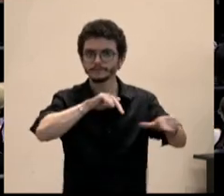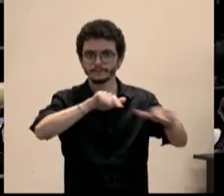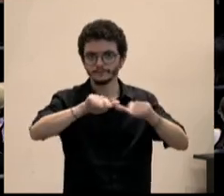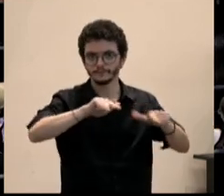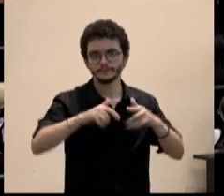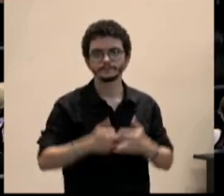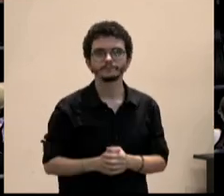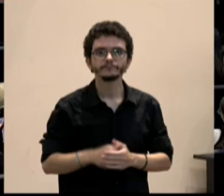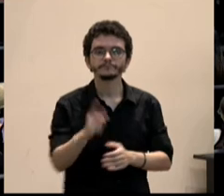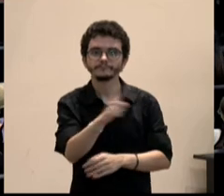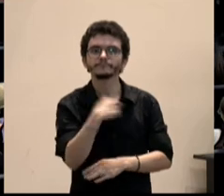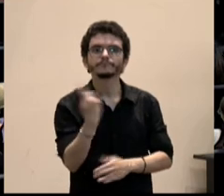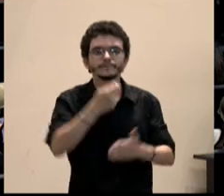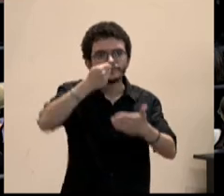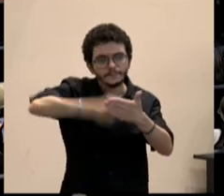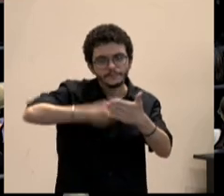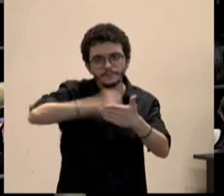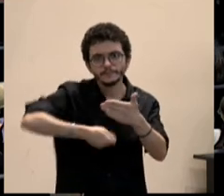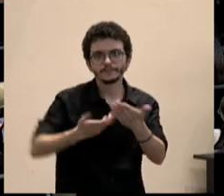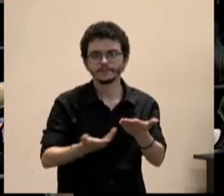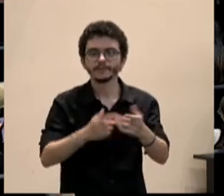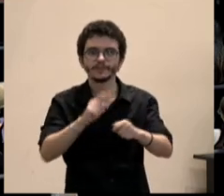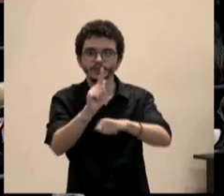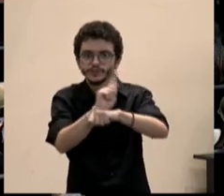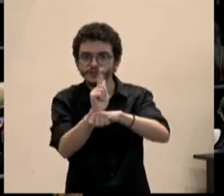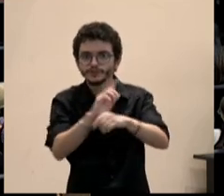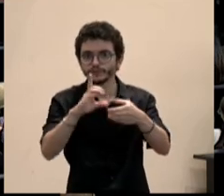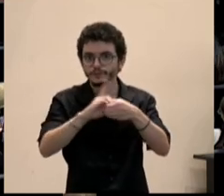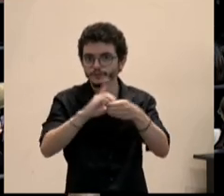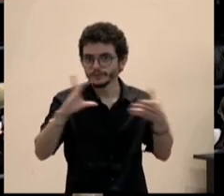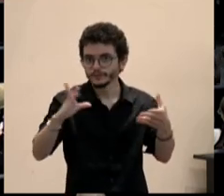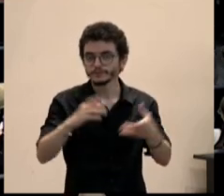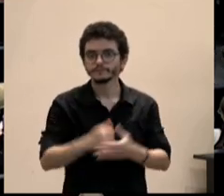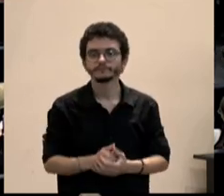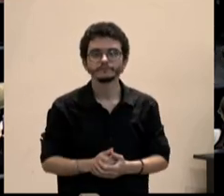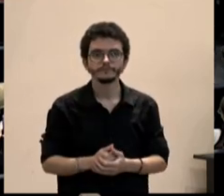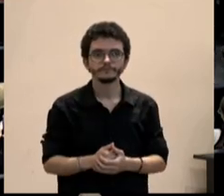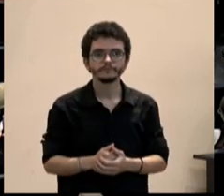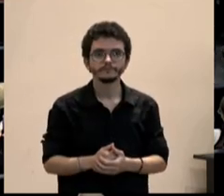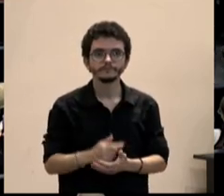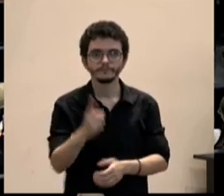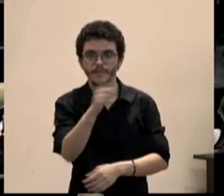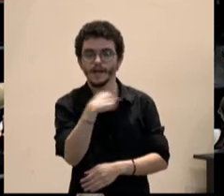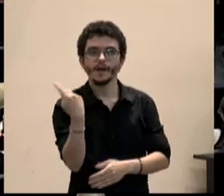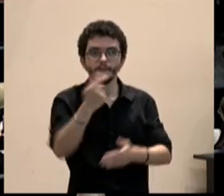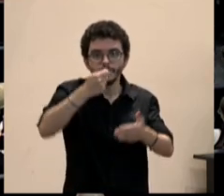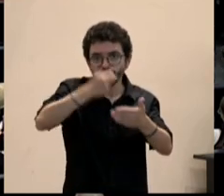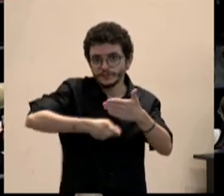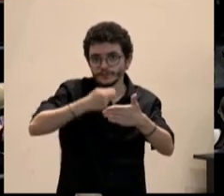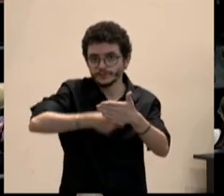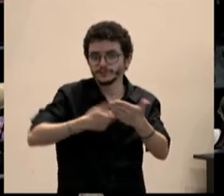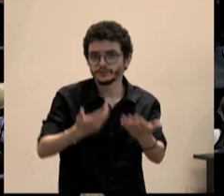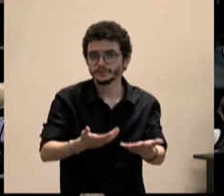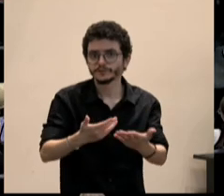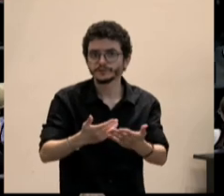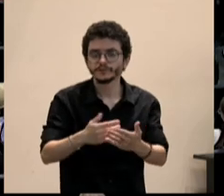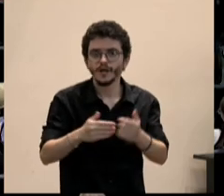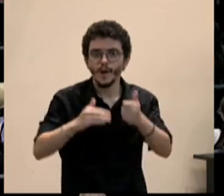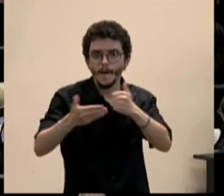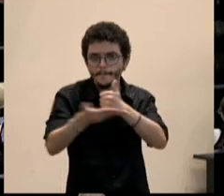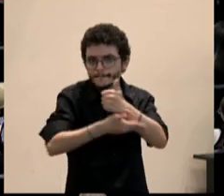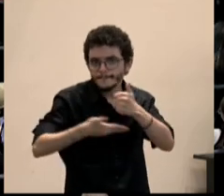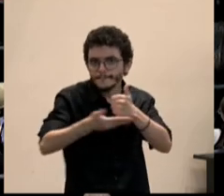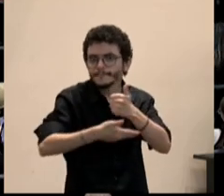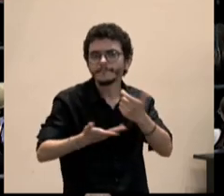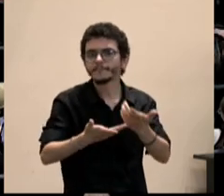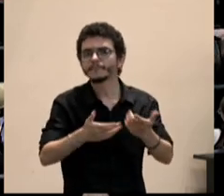trabalhadores, para a gente defender gestão democrática, né? Para a gente defender piso,